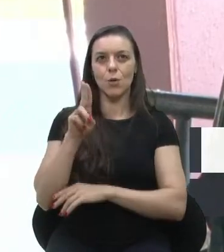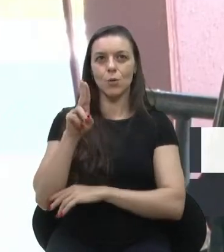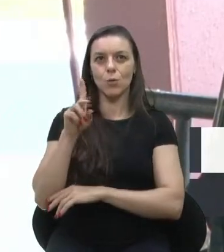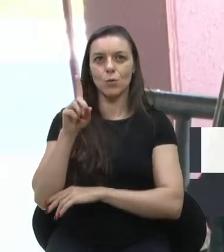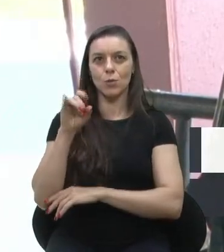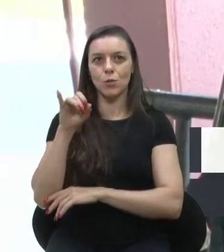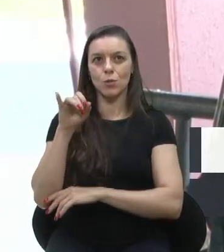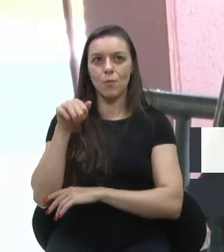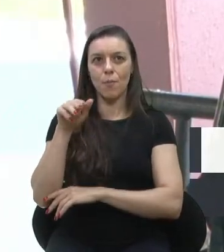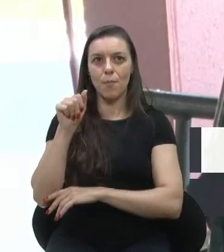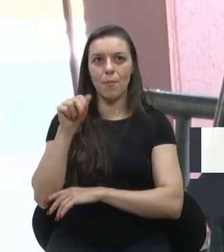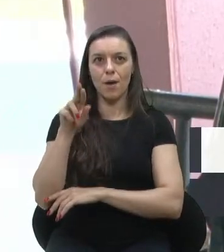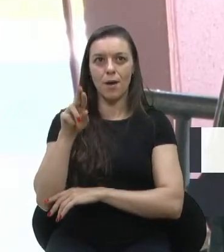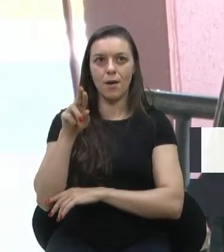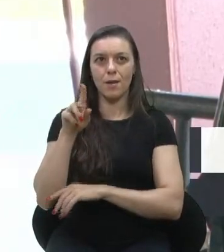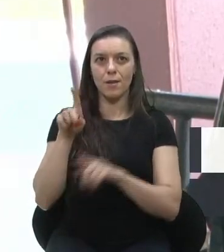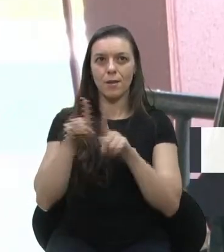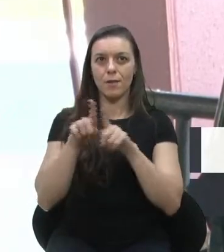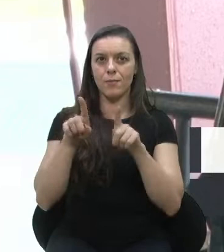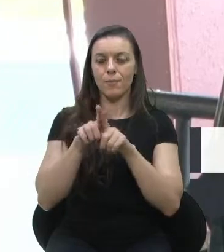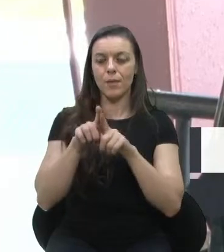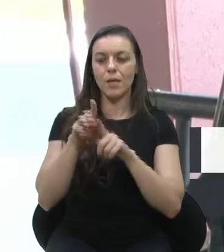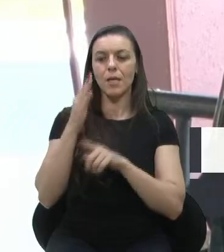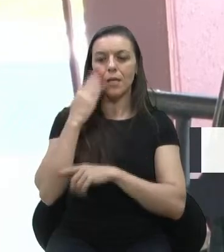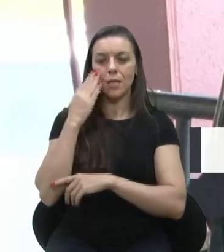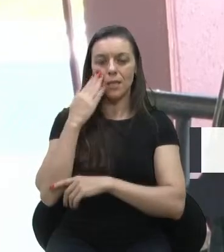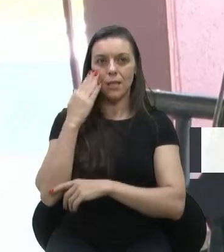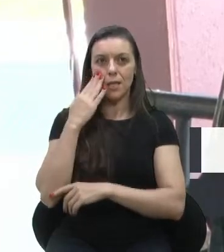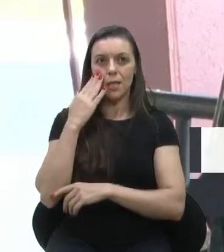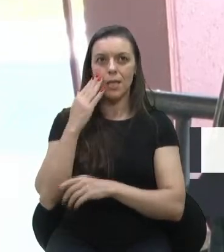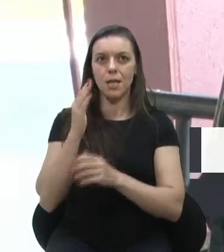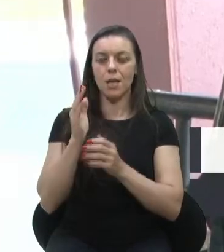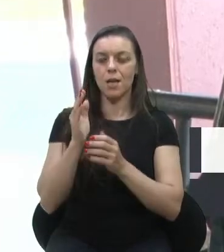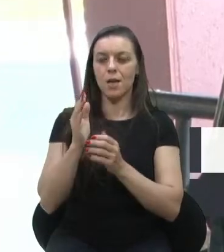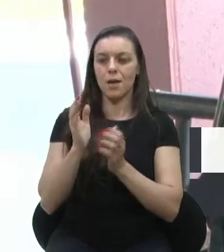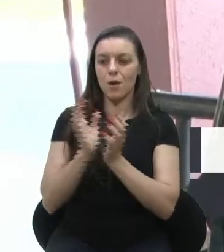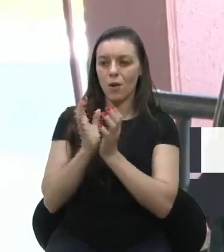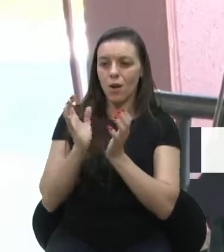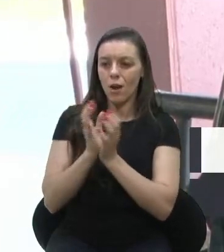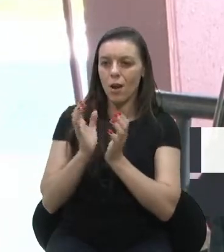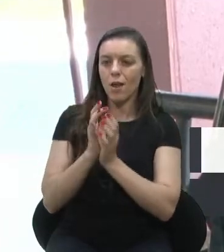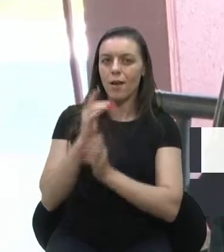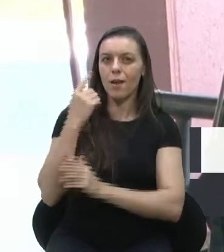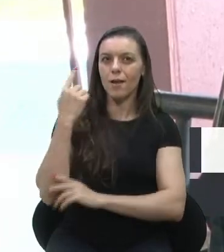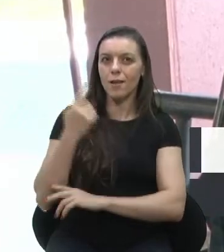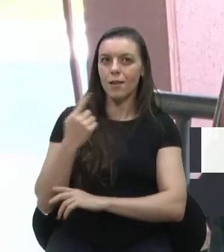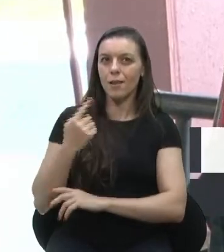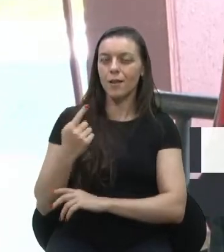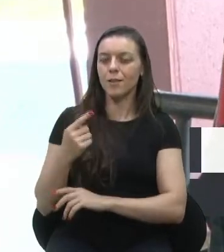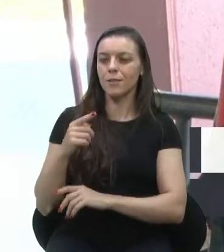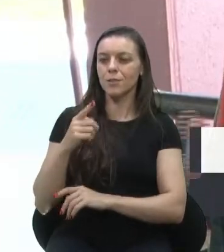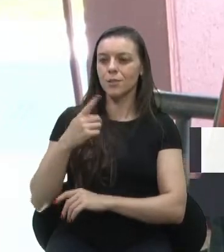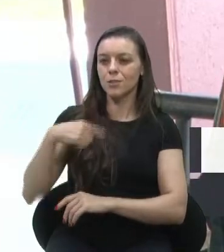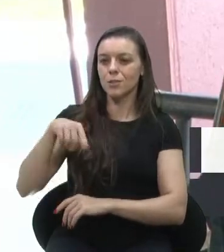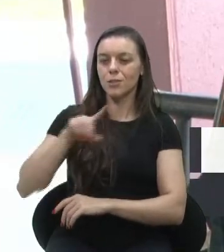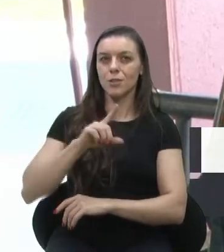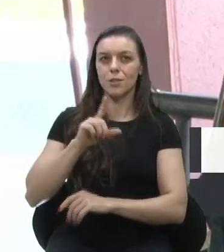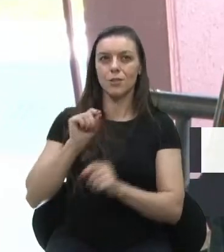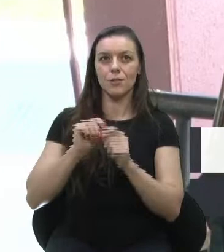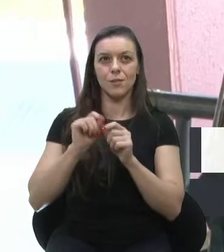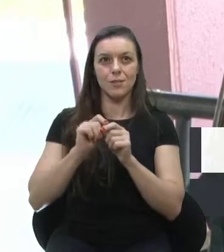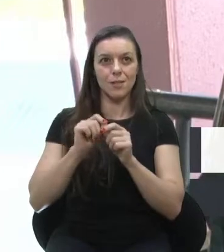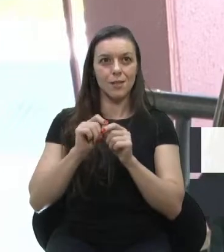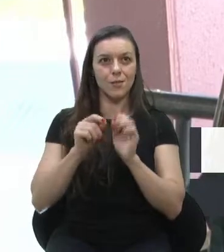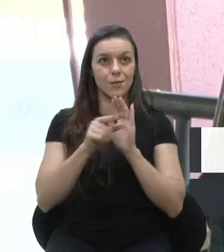secretário Roberto leite e chegamos a um entendimento sim colega grades presidente da Comissão que caberiam a emenda para que